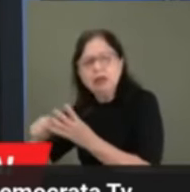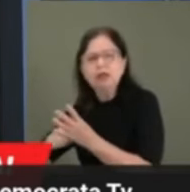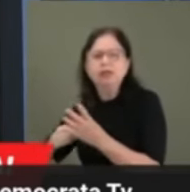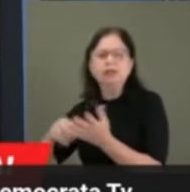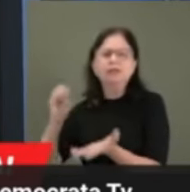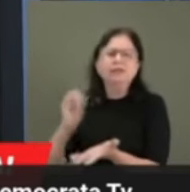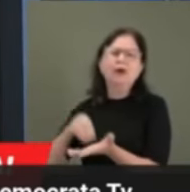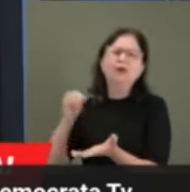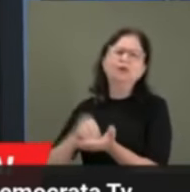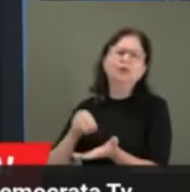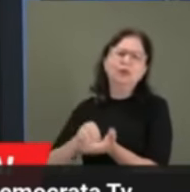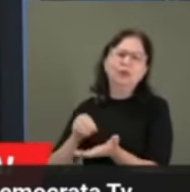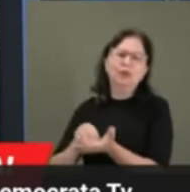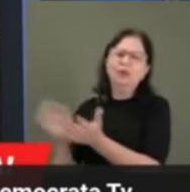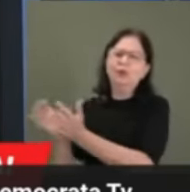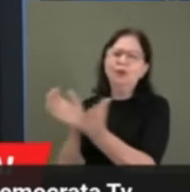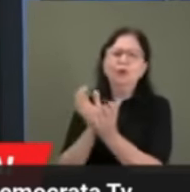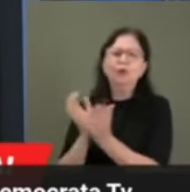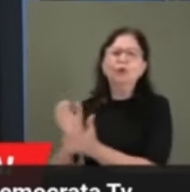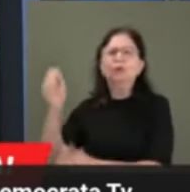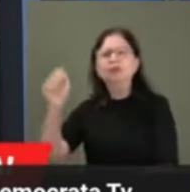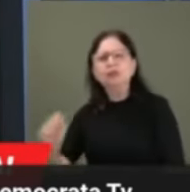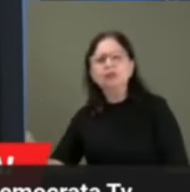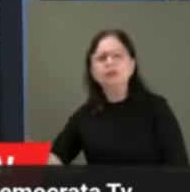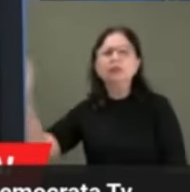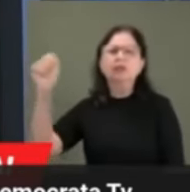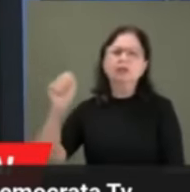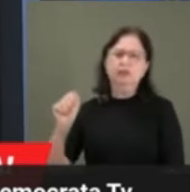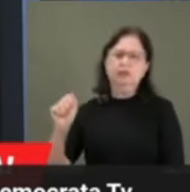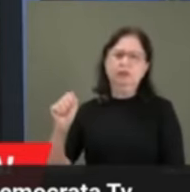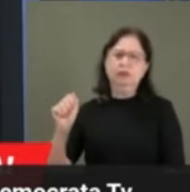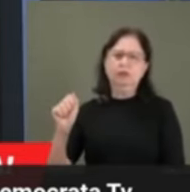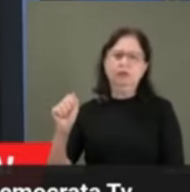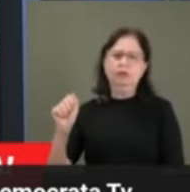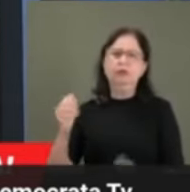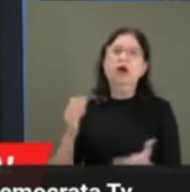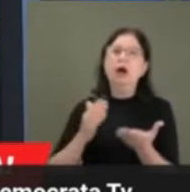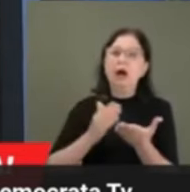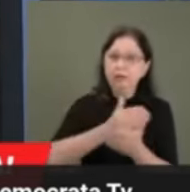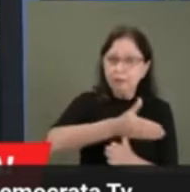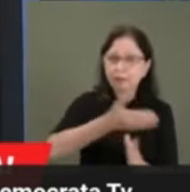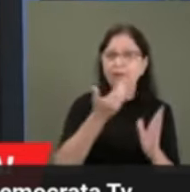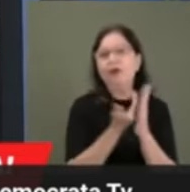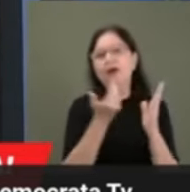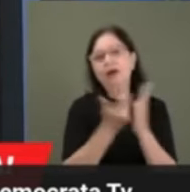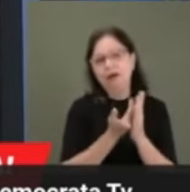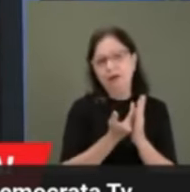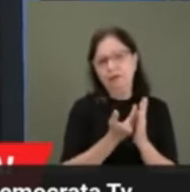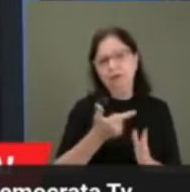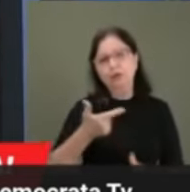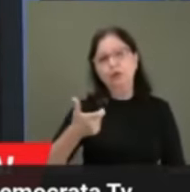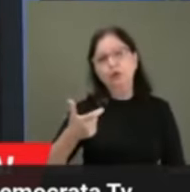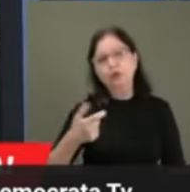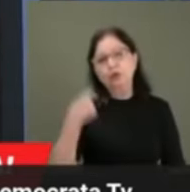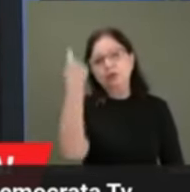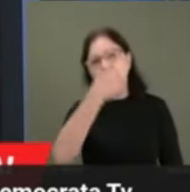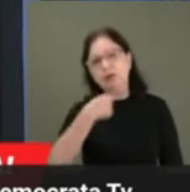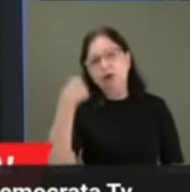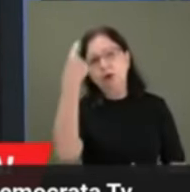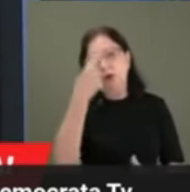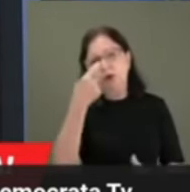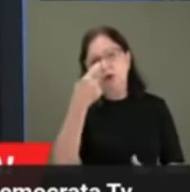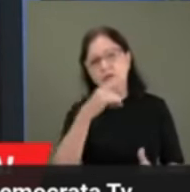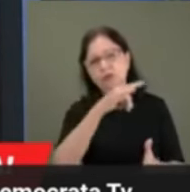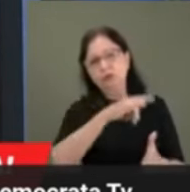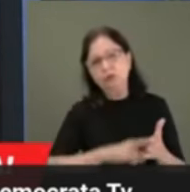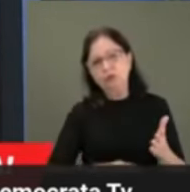das das das associações né e tal foi ainda assim aprovado em 12 horas com o substitutivo que traz um termo